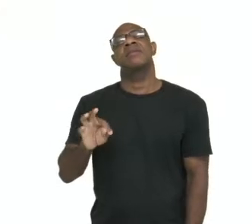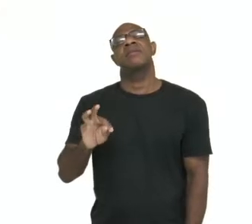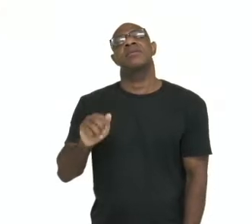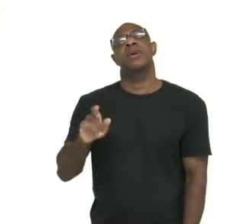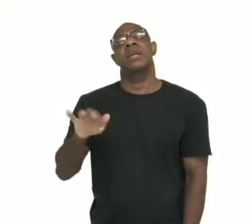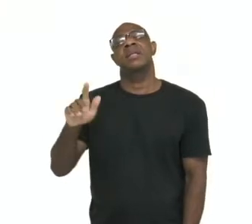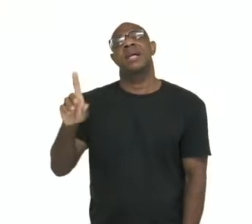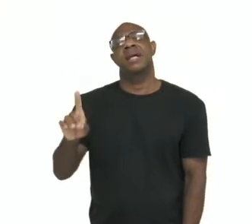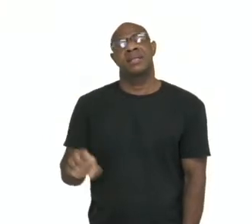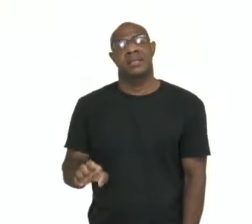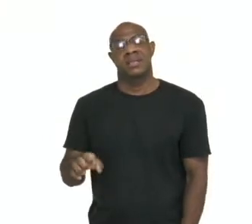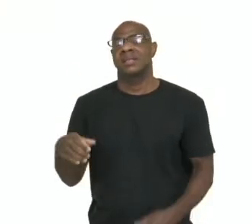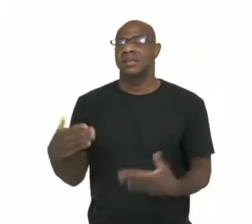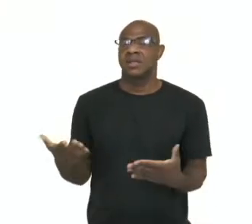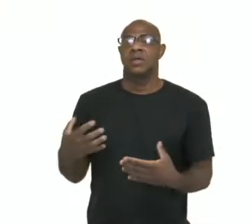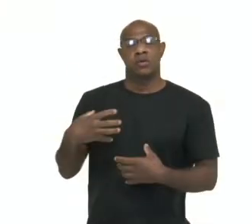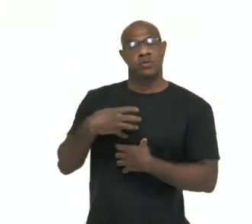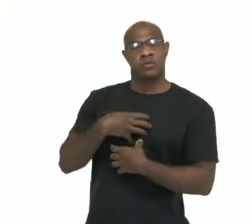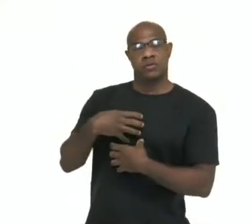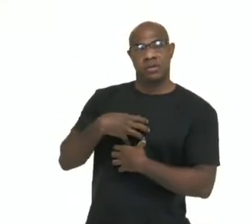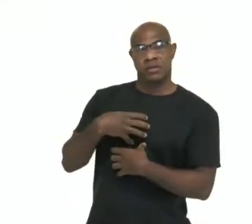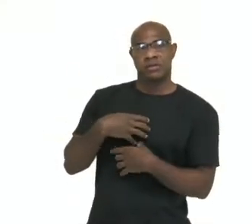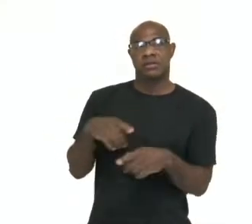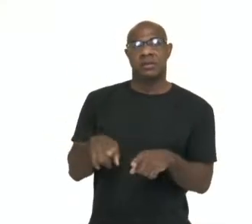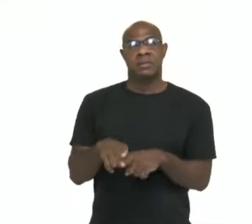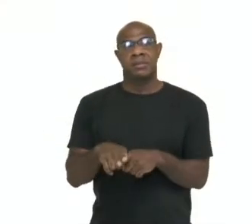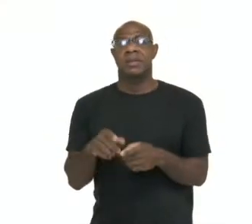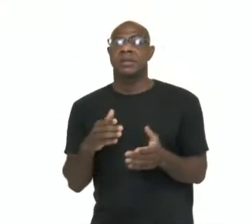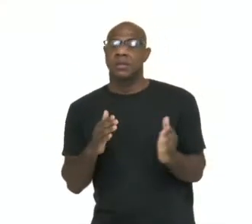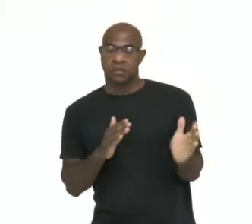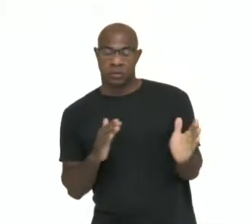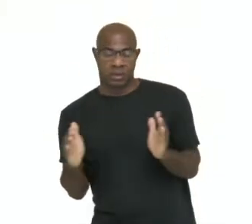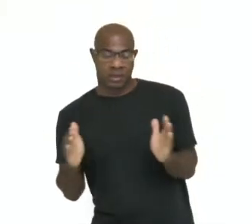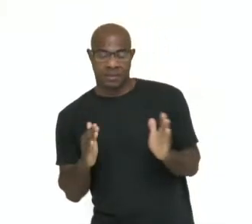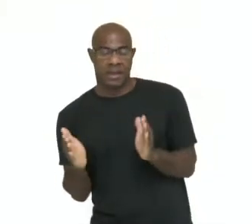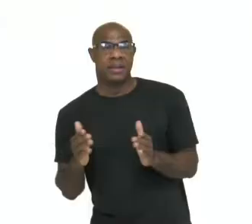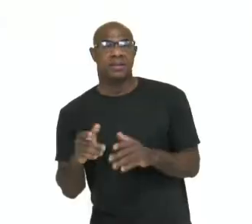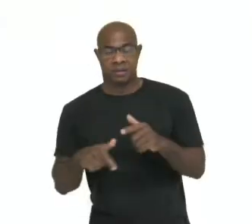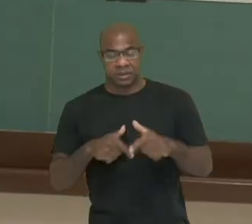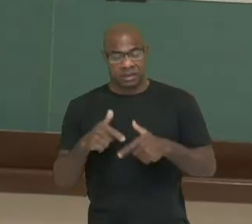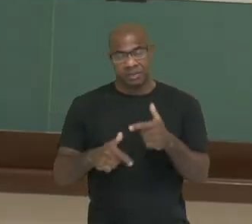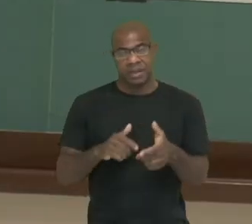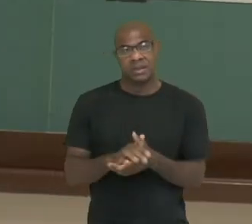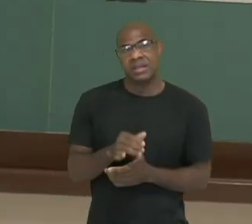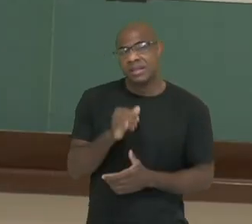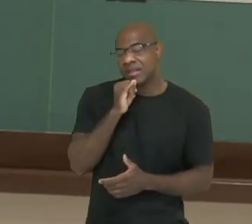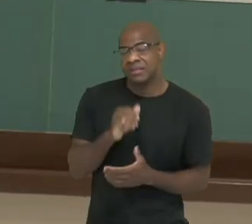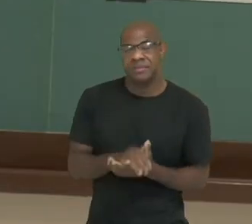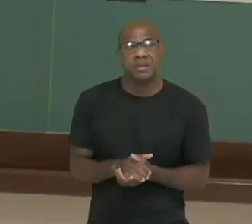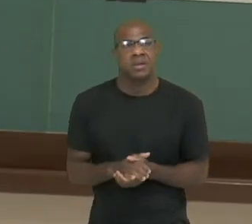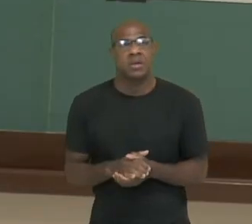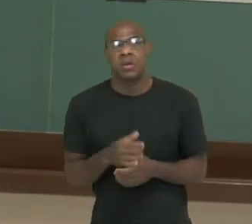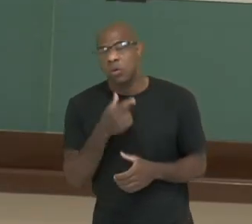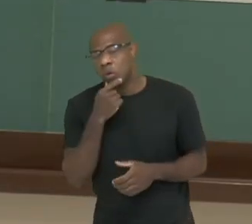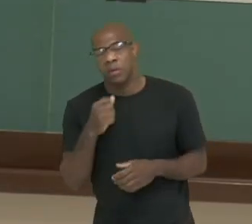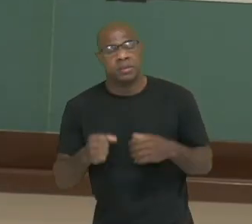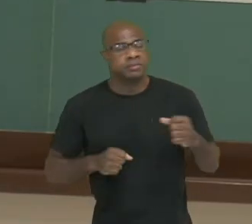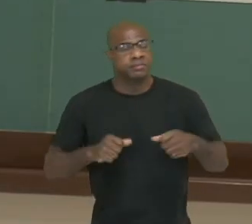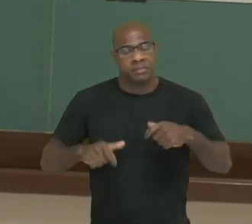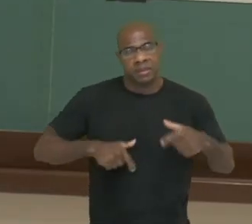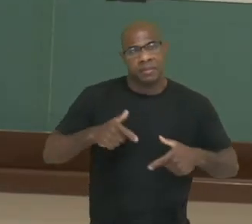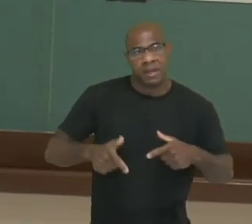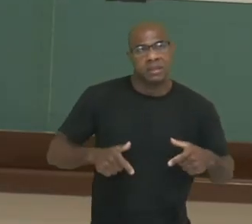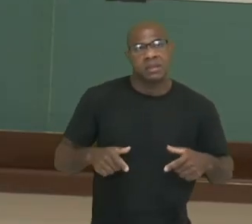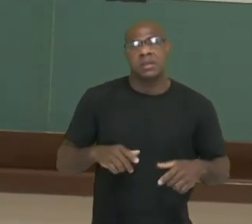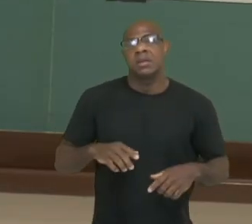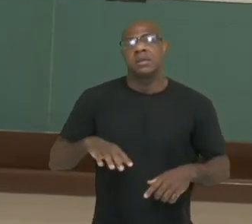indivíduo pertence, os seus gestos realizados durante, por exemplo, o trabalho, né? Então, de repente, o operário ali, ele faz, né, o